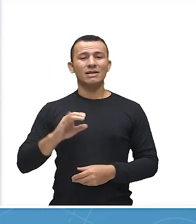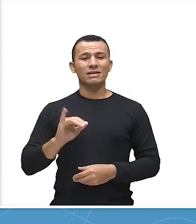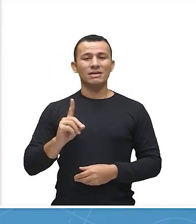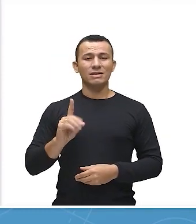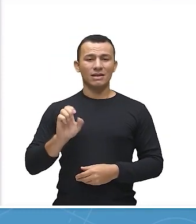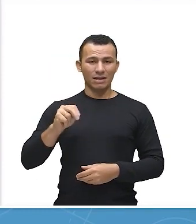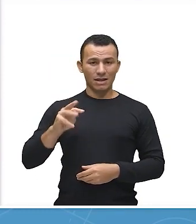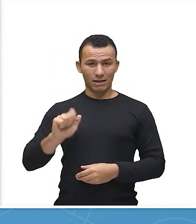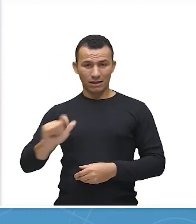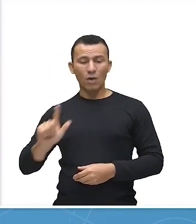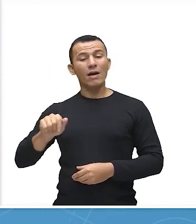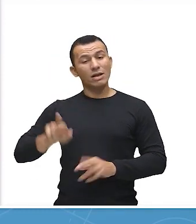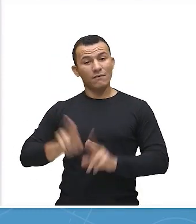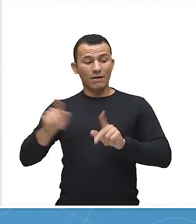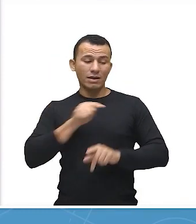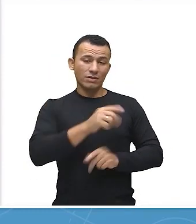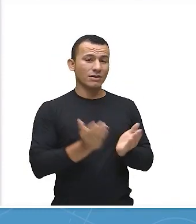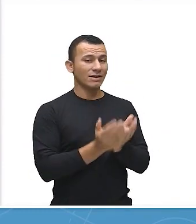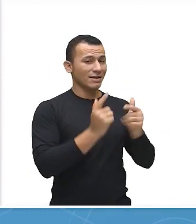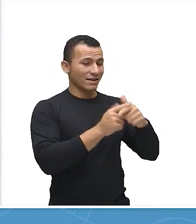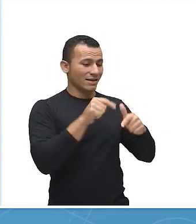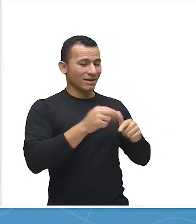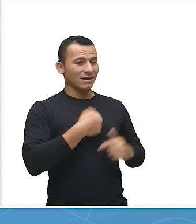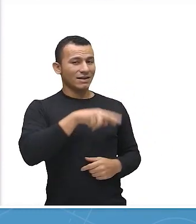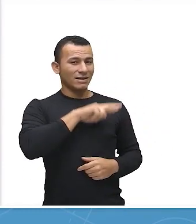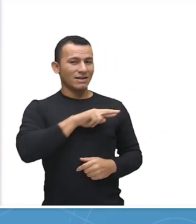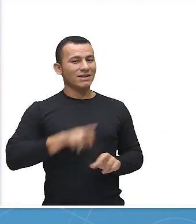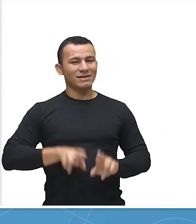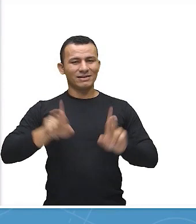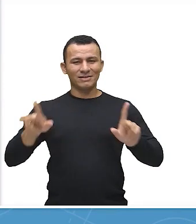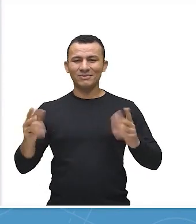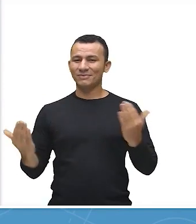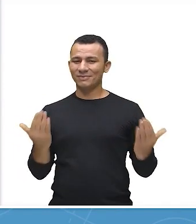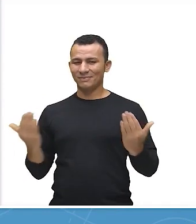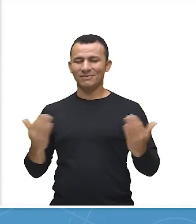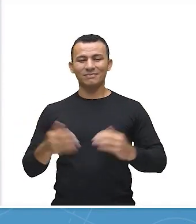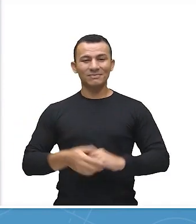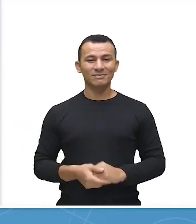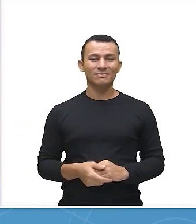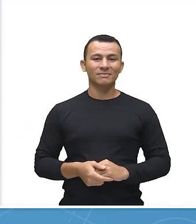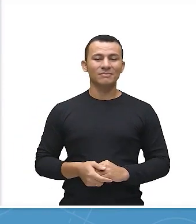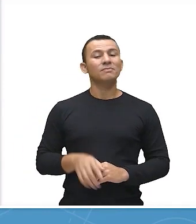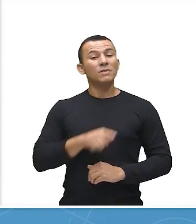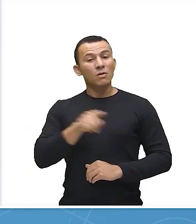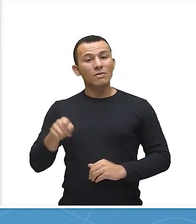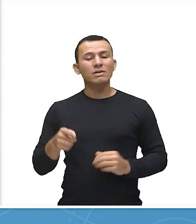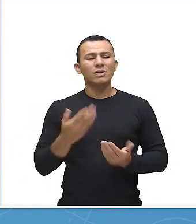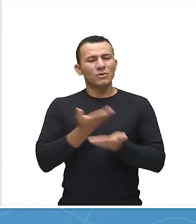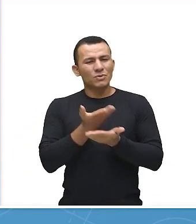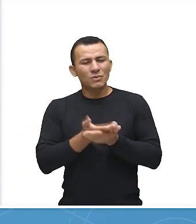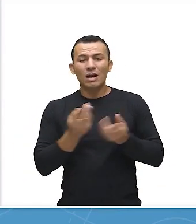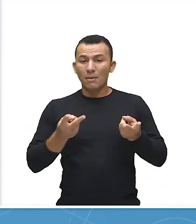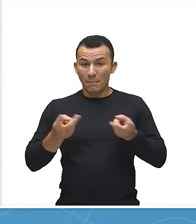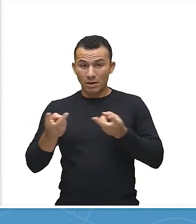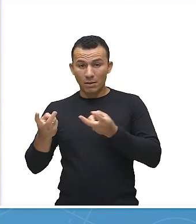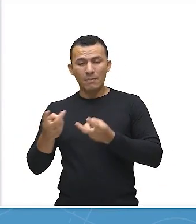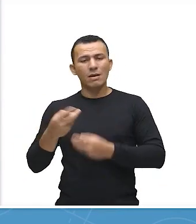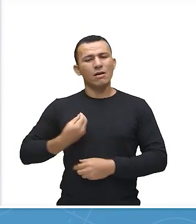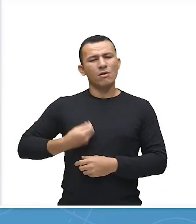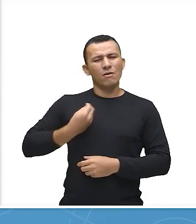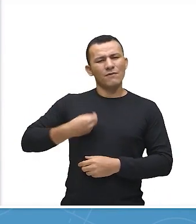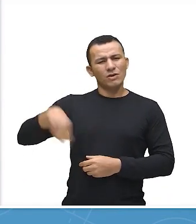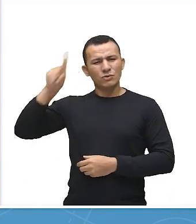gente teve até uma atividade disso, lembra? Por exemplo, eu até coloquei para vocês a música do filme Titanic. Meu Deus, professora, que filme é esse? Eu não conheço.